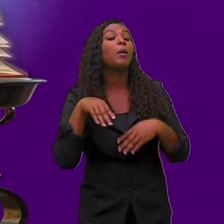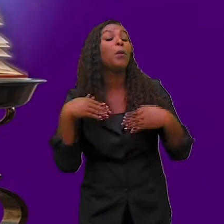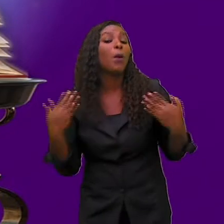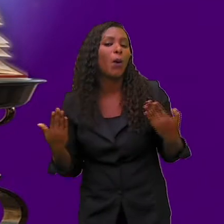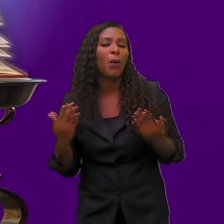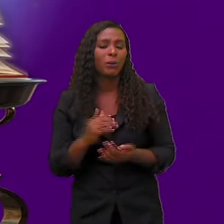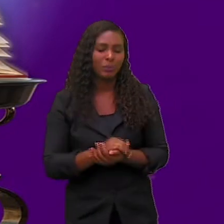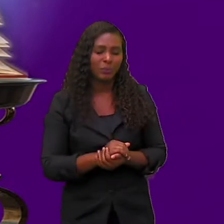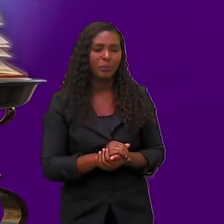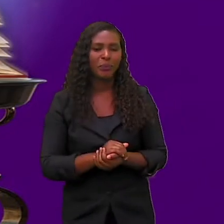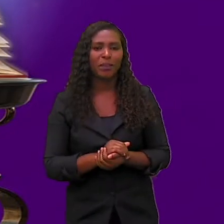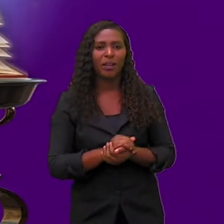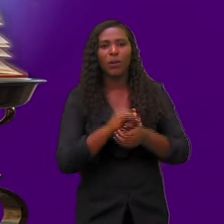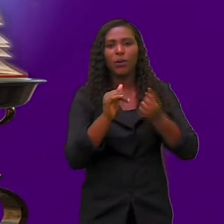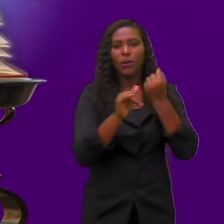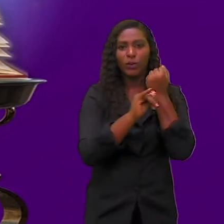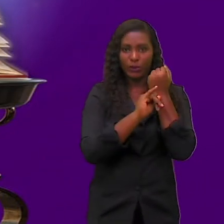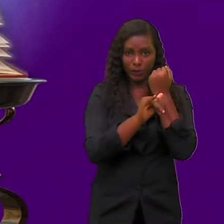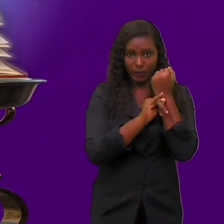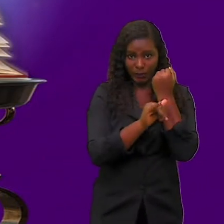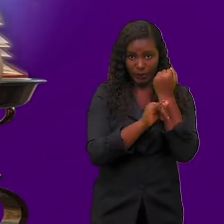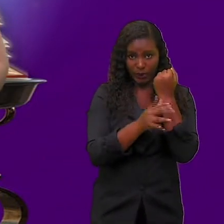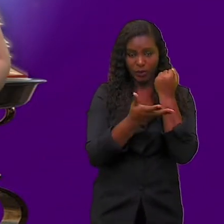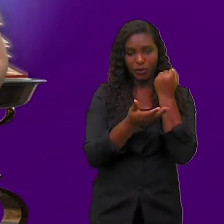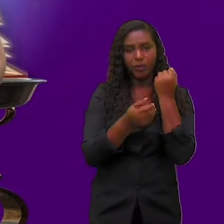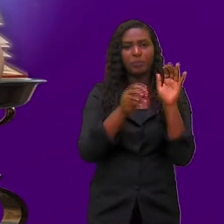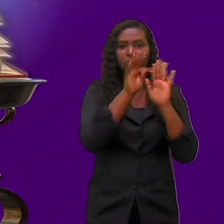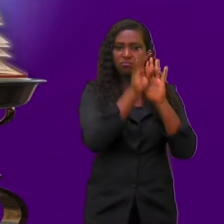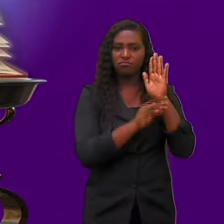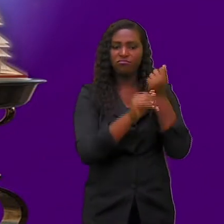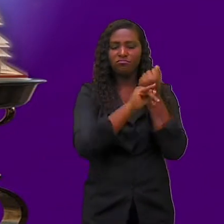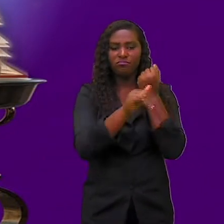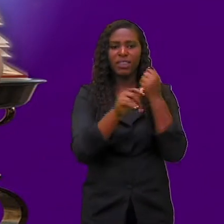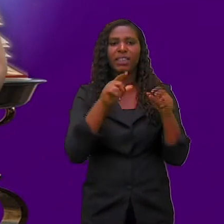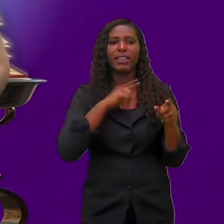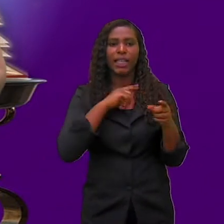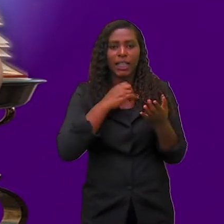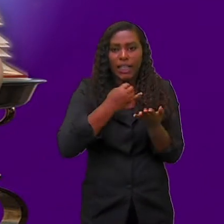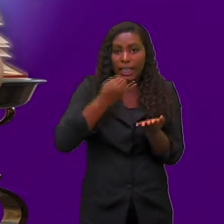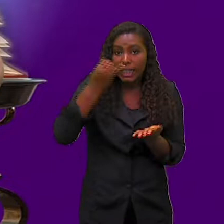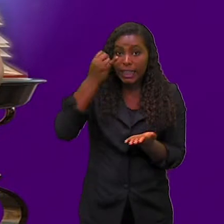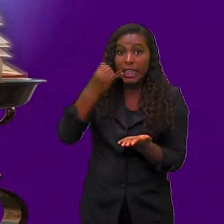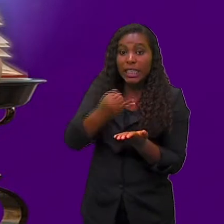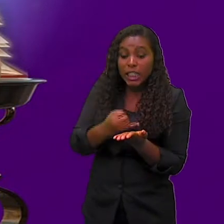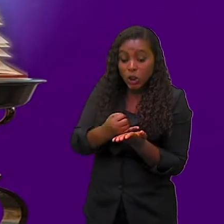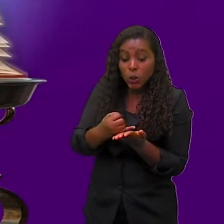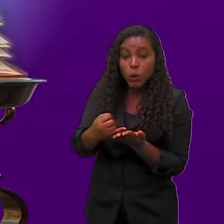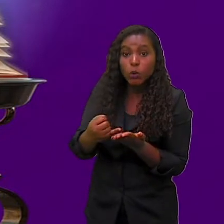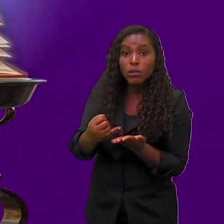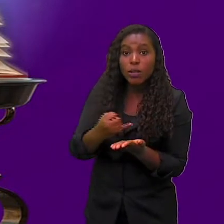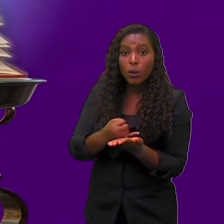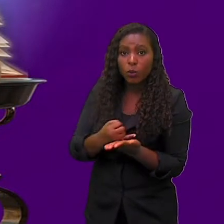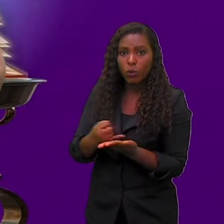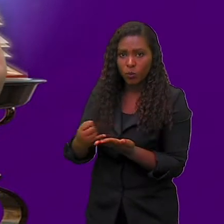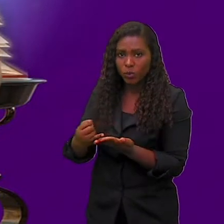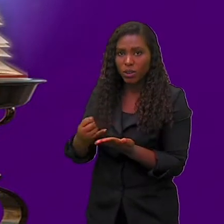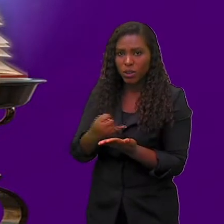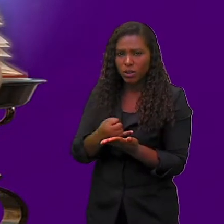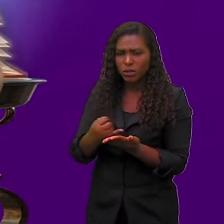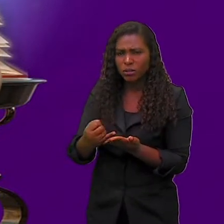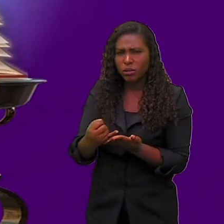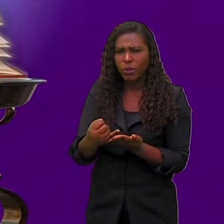texto narrativo, nós temos o quê, pessoal? Uma introdução, que é onde são apresentadas aí